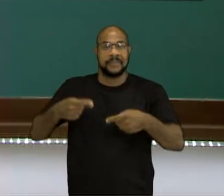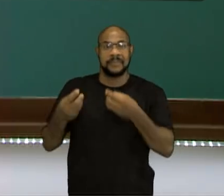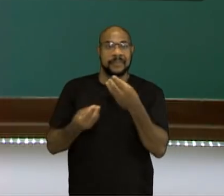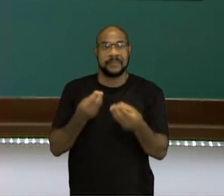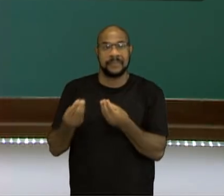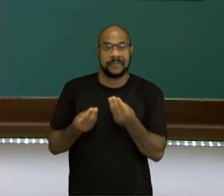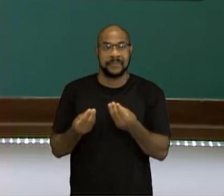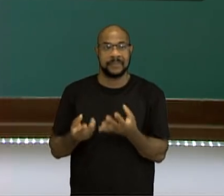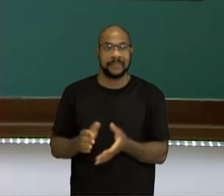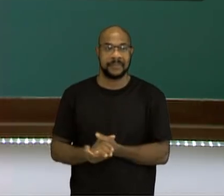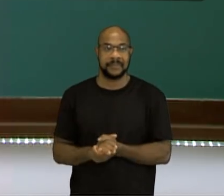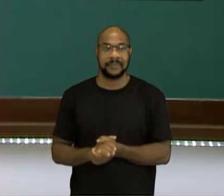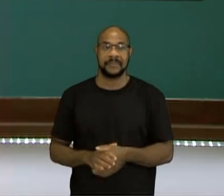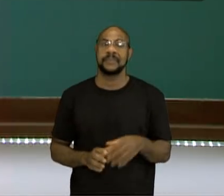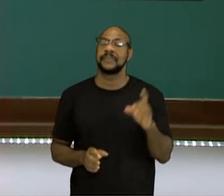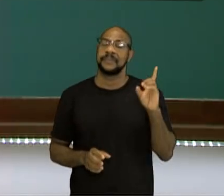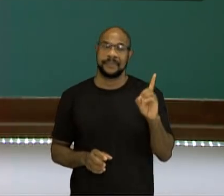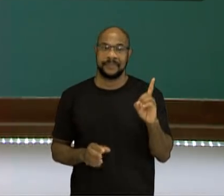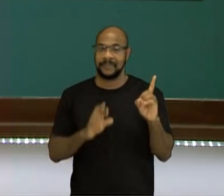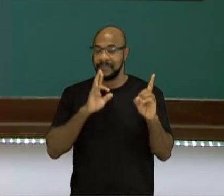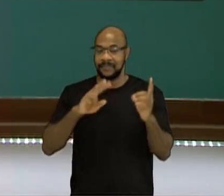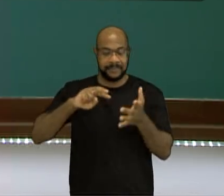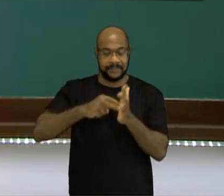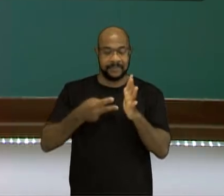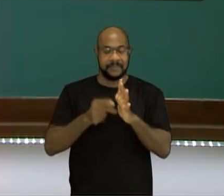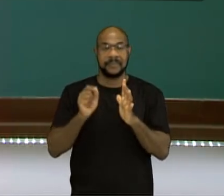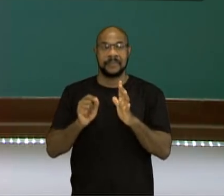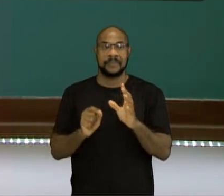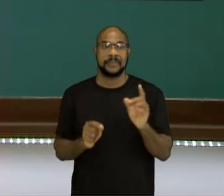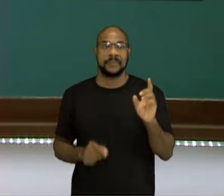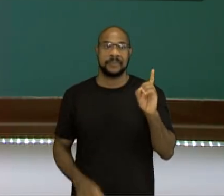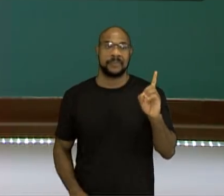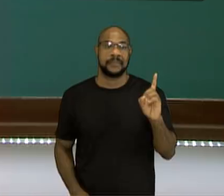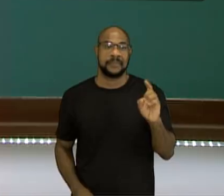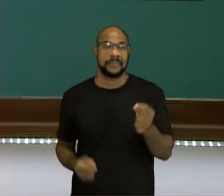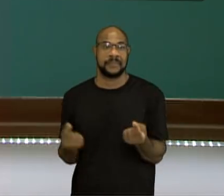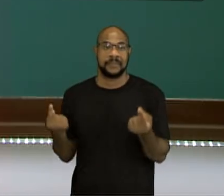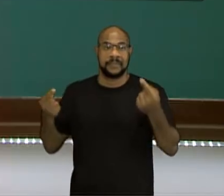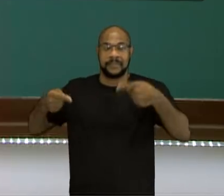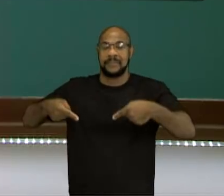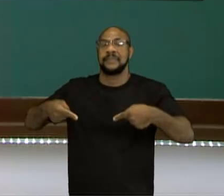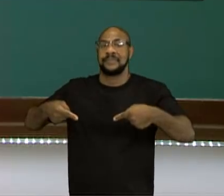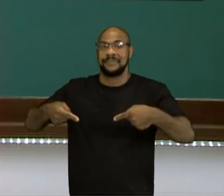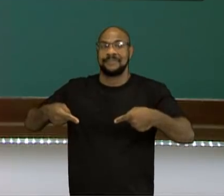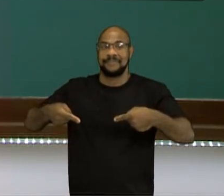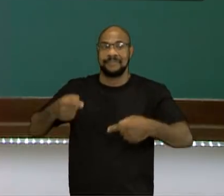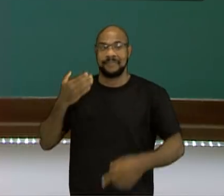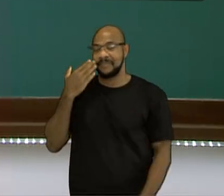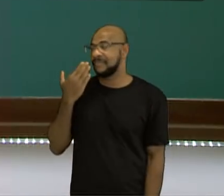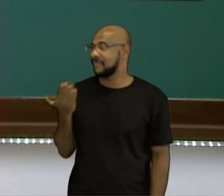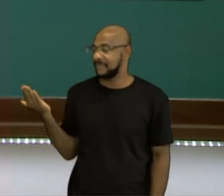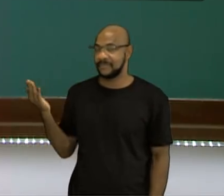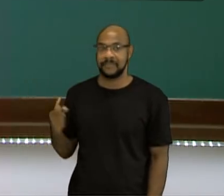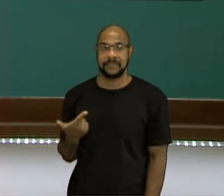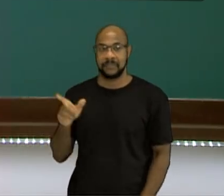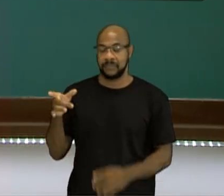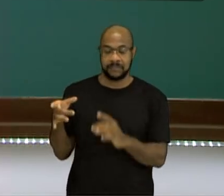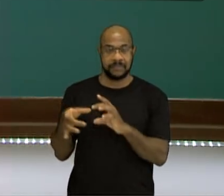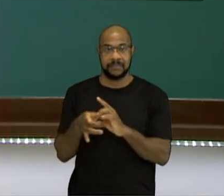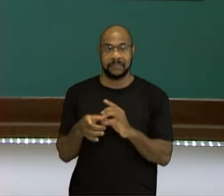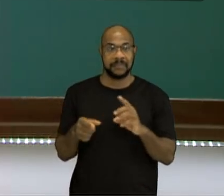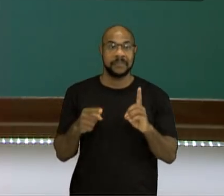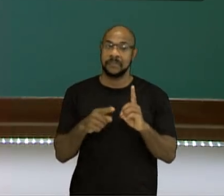challenge significa desafio. Ela pode também significar desafiar, mas num outro contexto. Então,